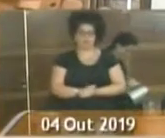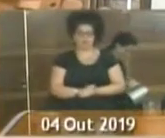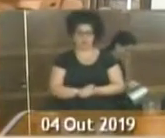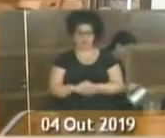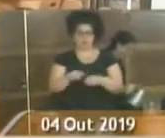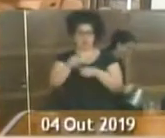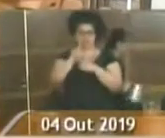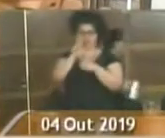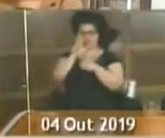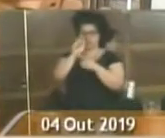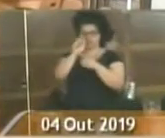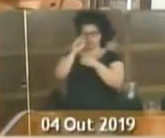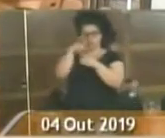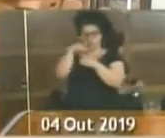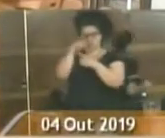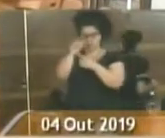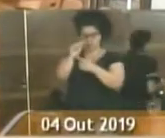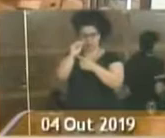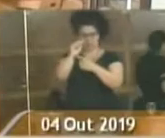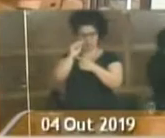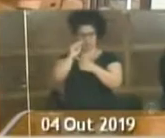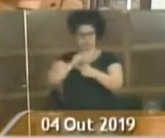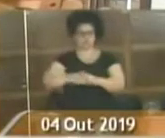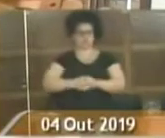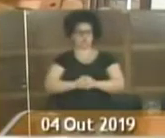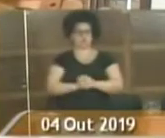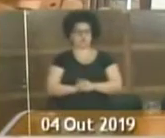Luana Jordão Machado Caldelas,